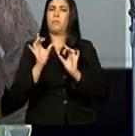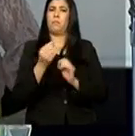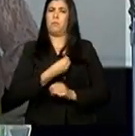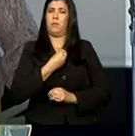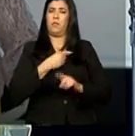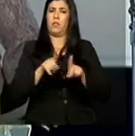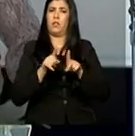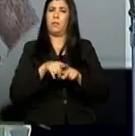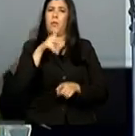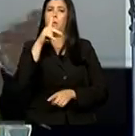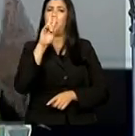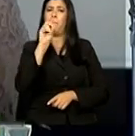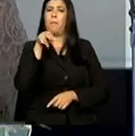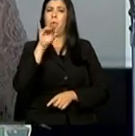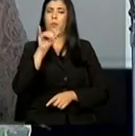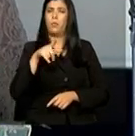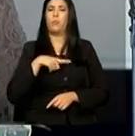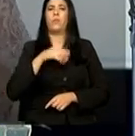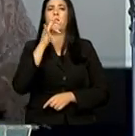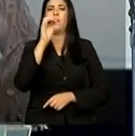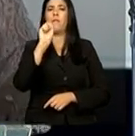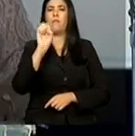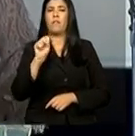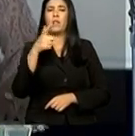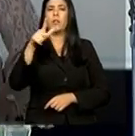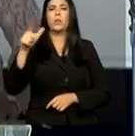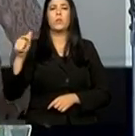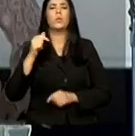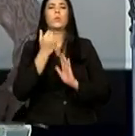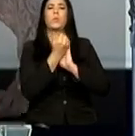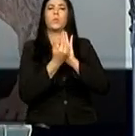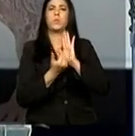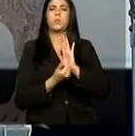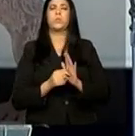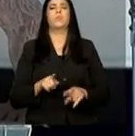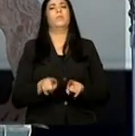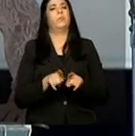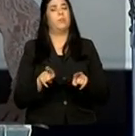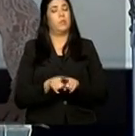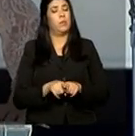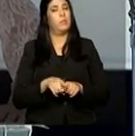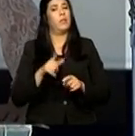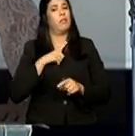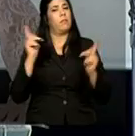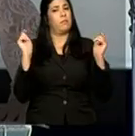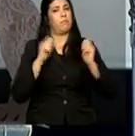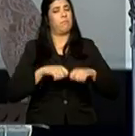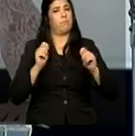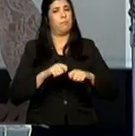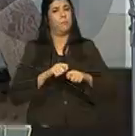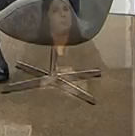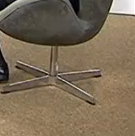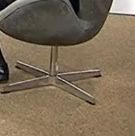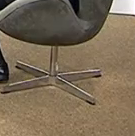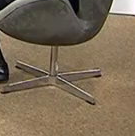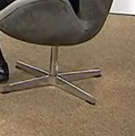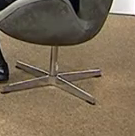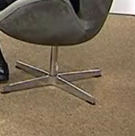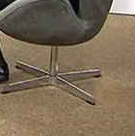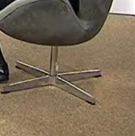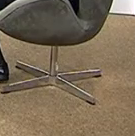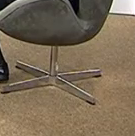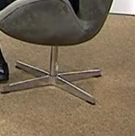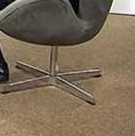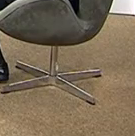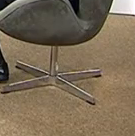o FIES, o Ciências Sem Fronteiras. Somos capazes de fazer isso. Professor,